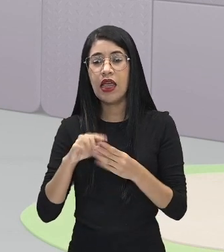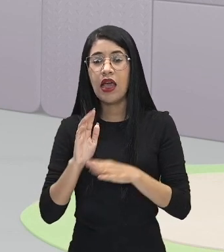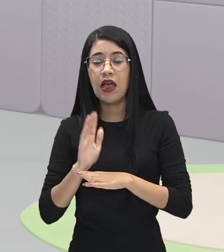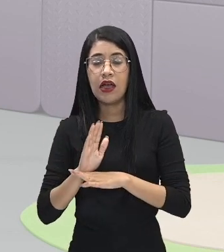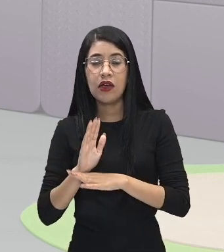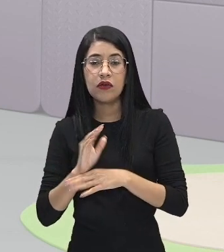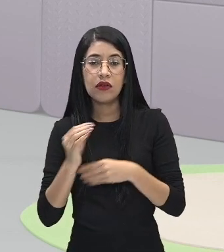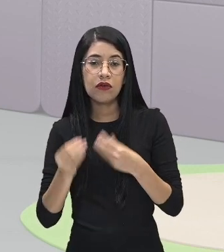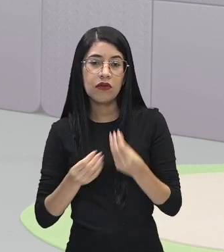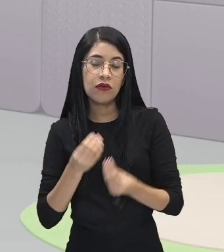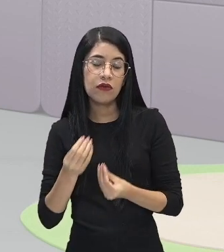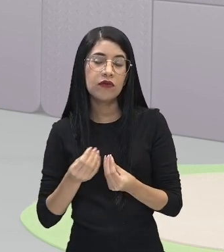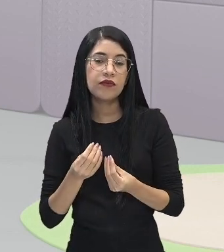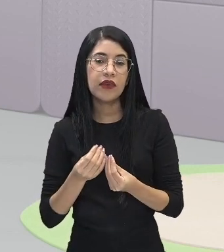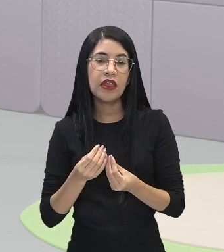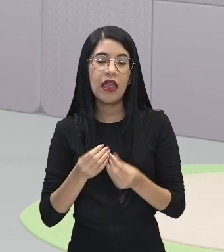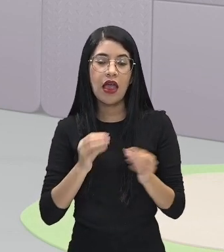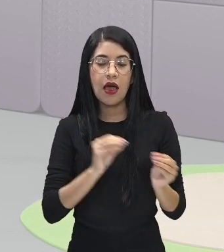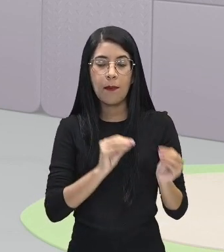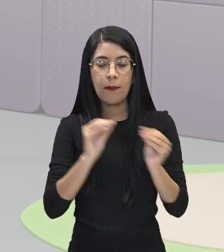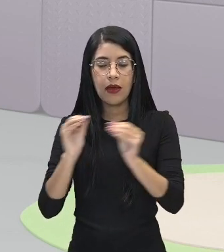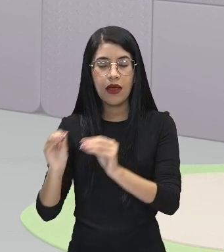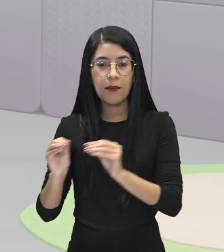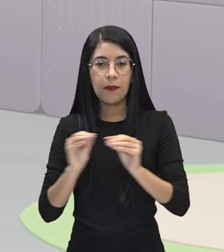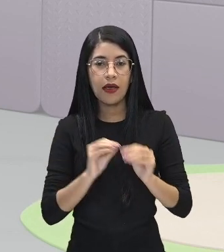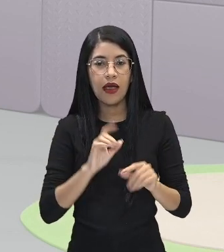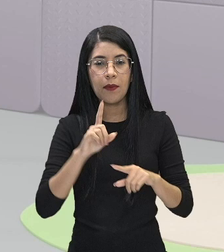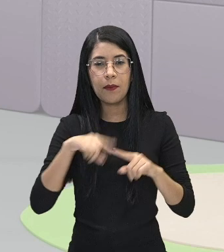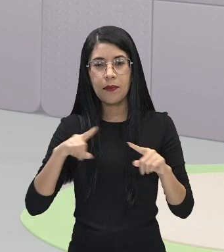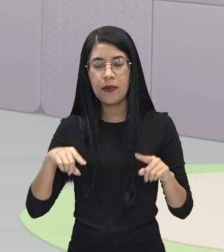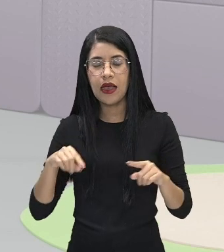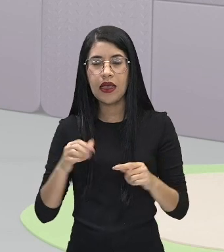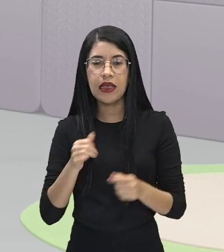auxiliar, vão facilitar aí o transporte de algumas